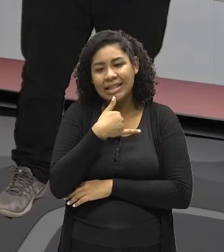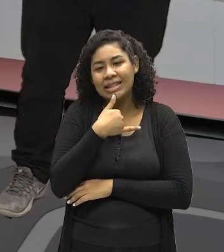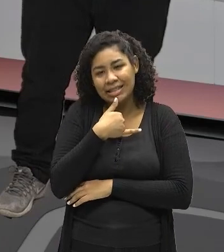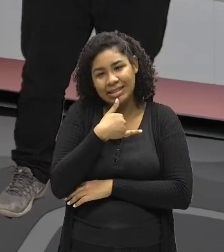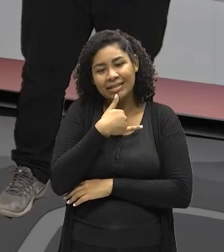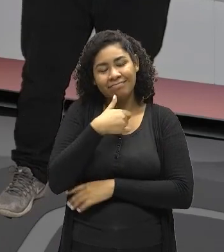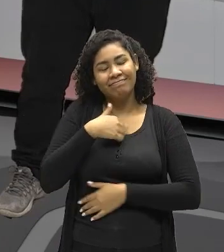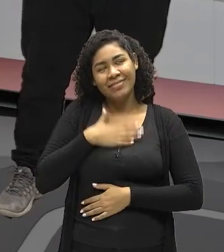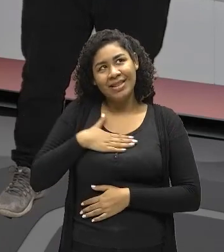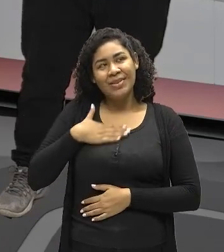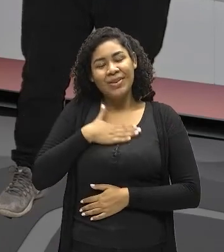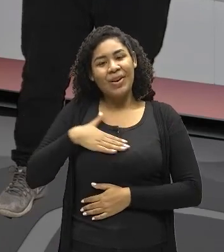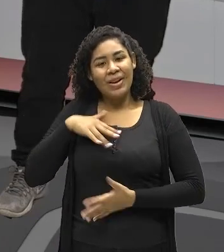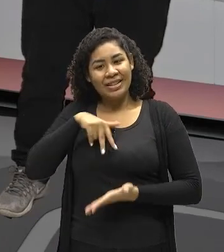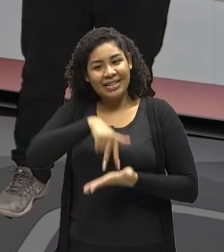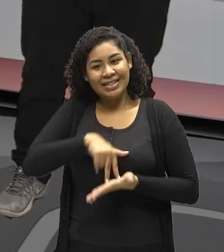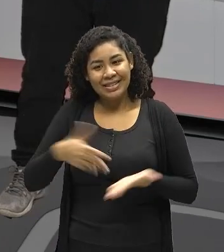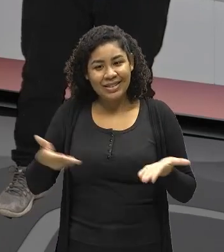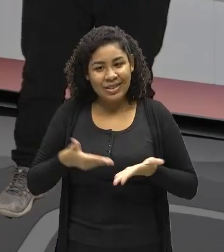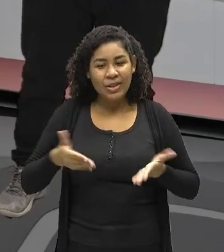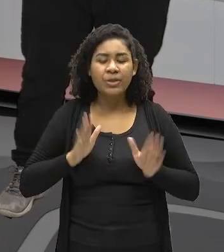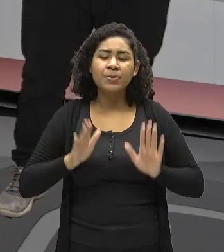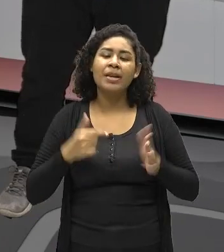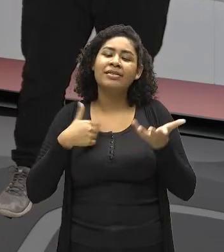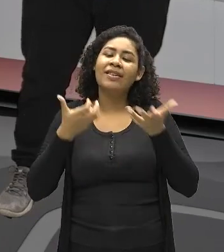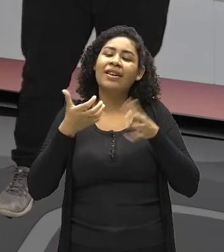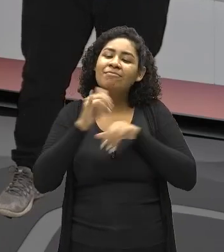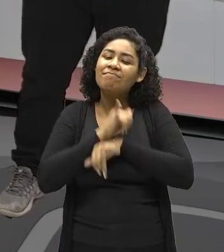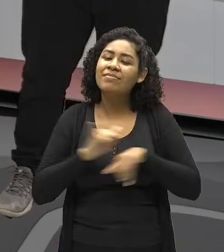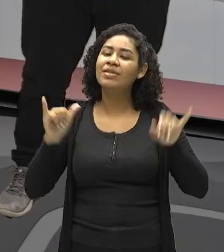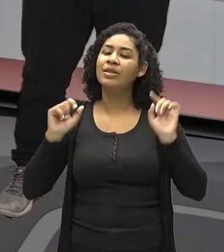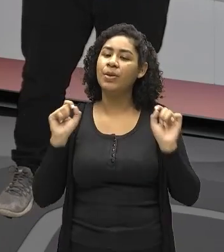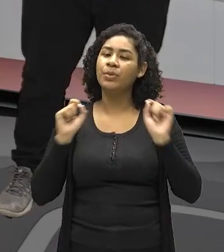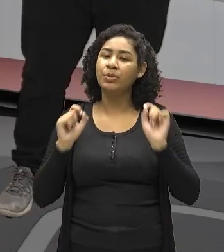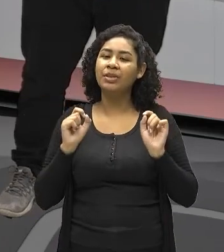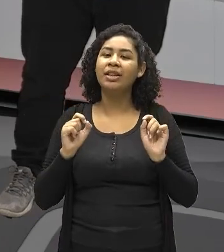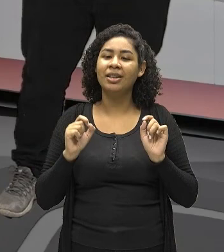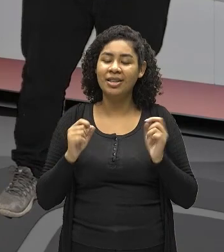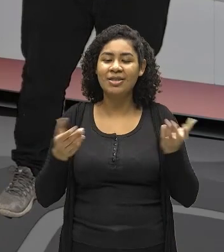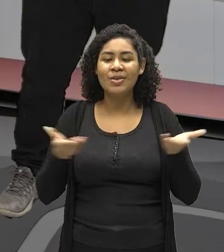com vocês. E nós desejamos a vocês aí um bom final